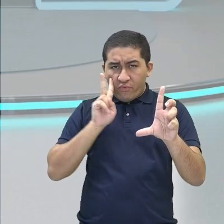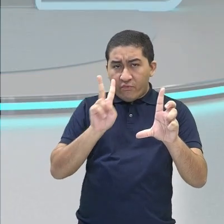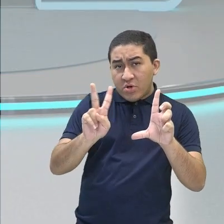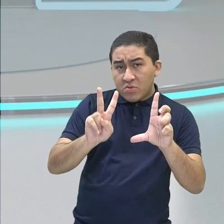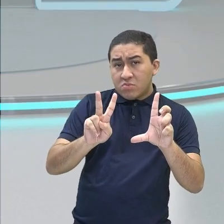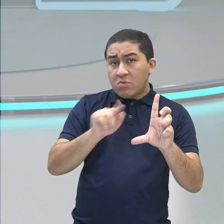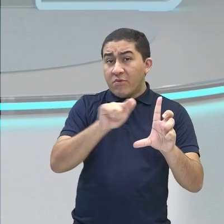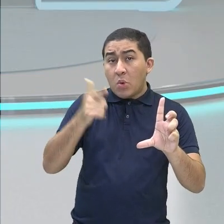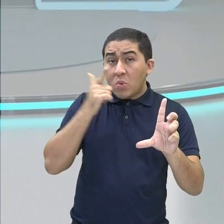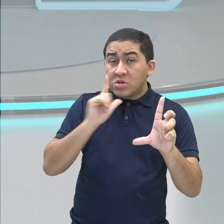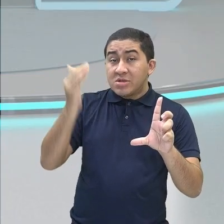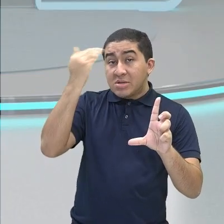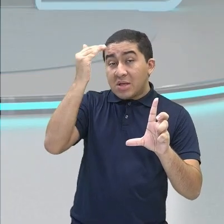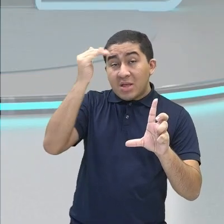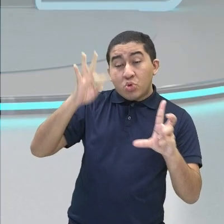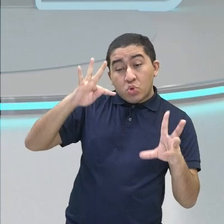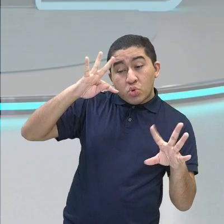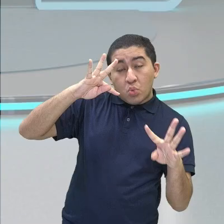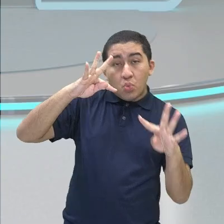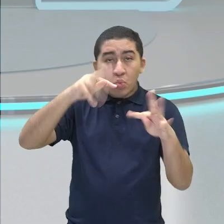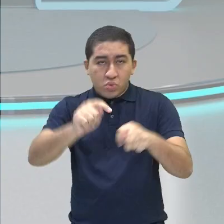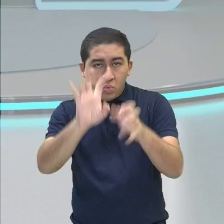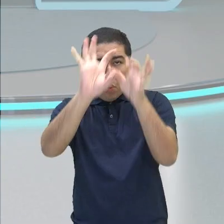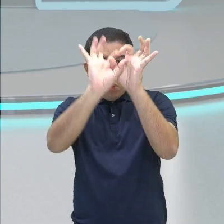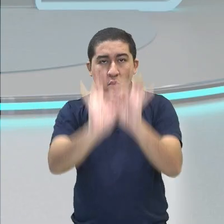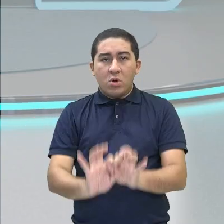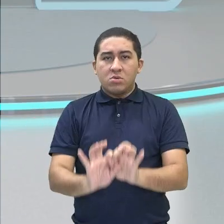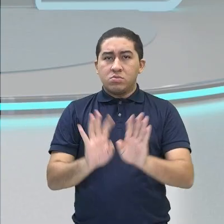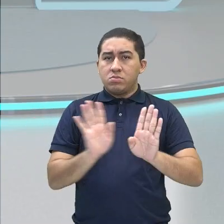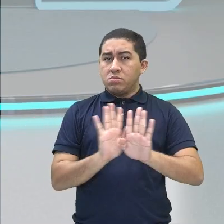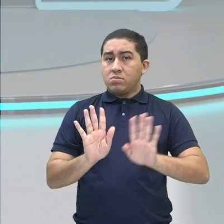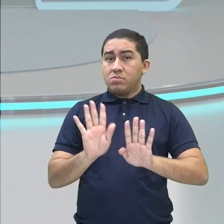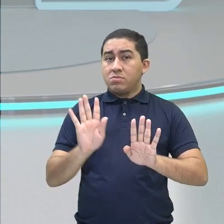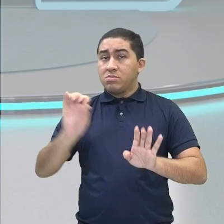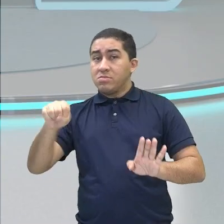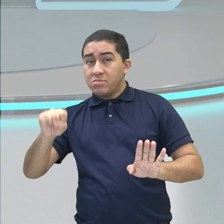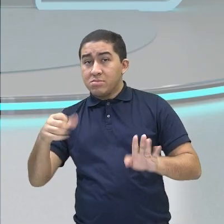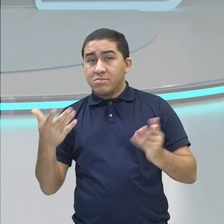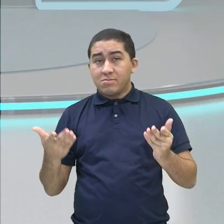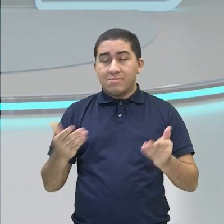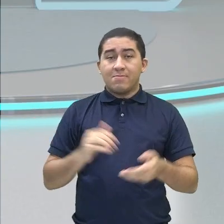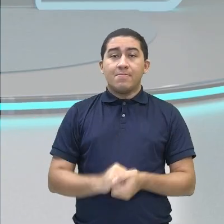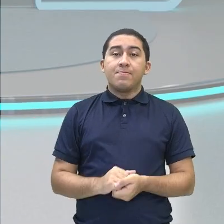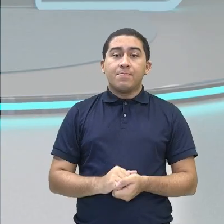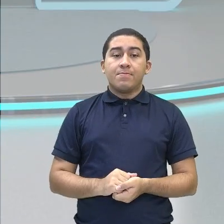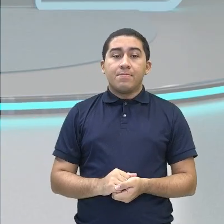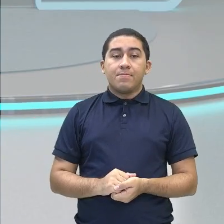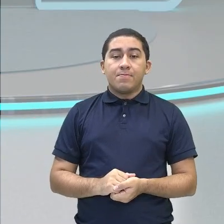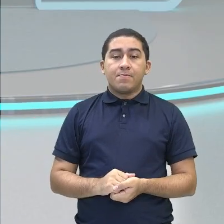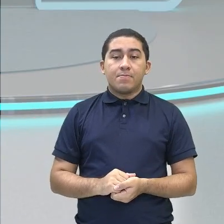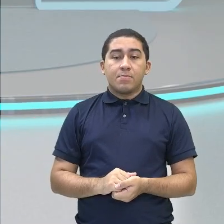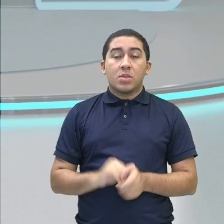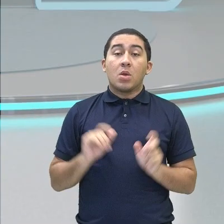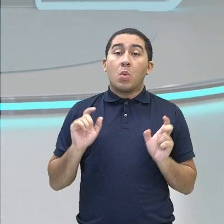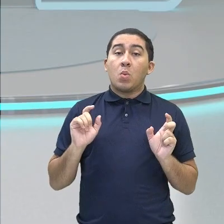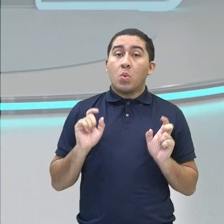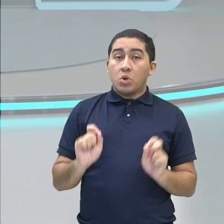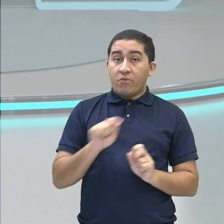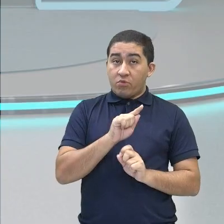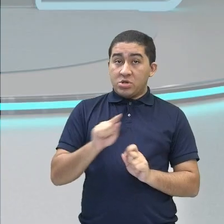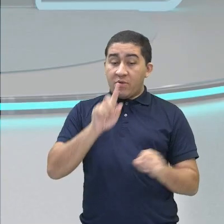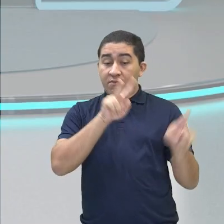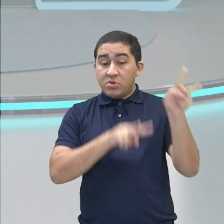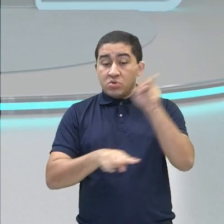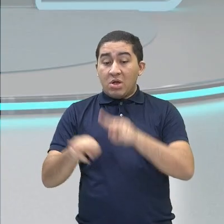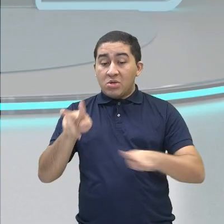conseguiu entender tudo com facilidade? Não? Sim? Pois é. Porque o que você viu aí,